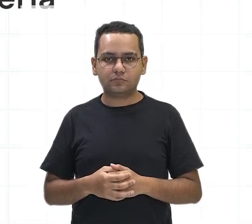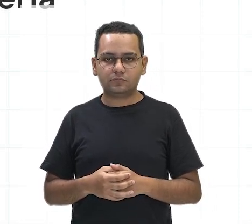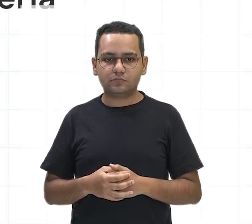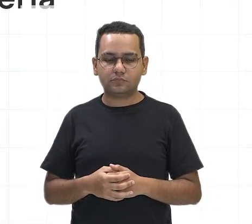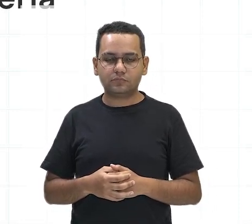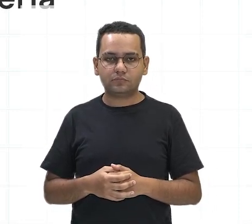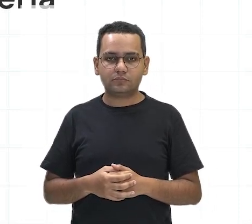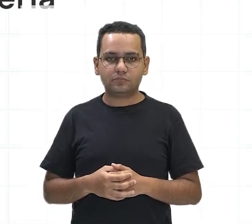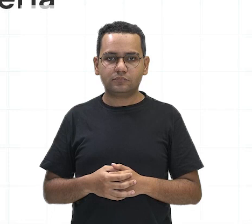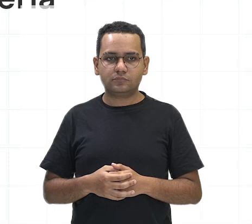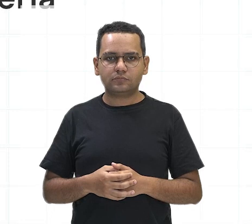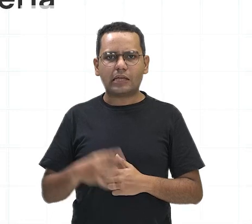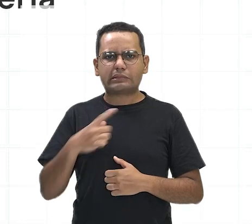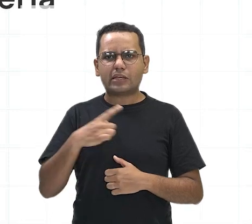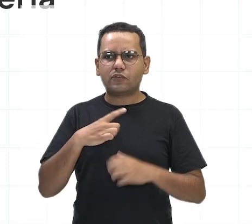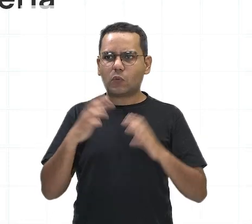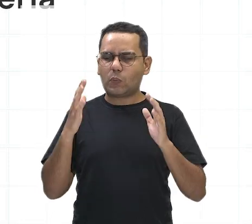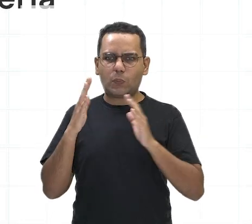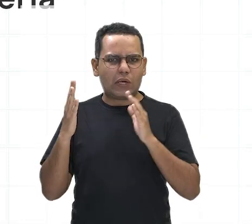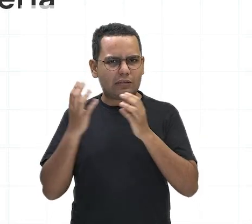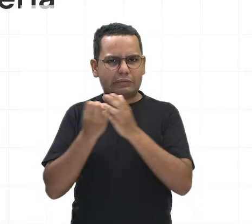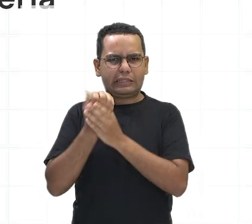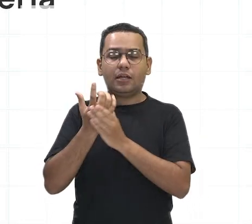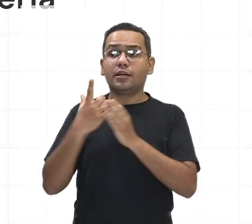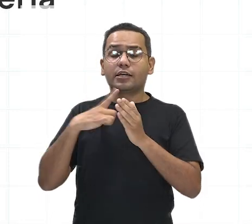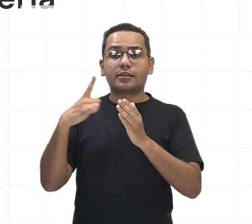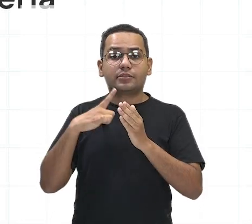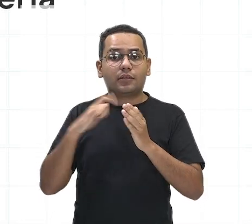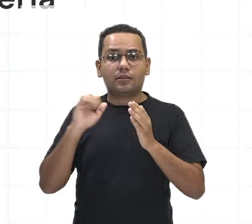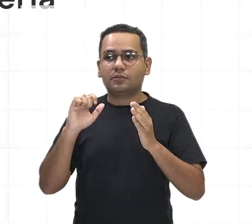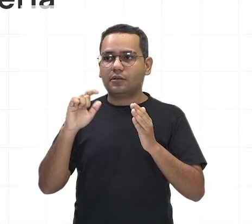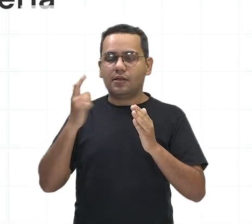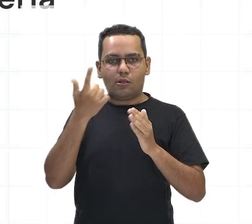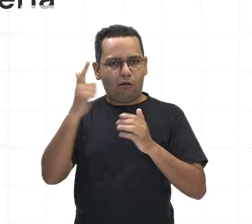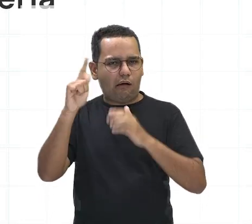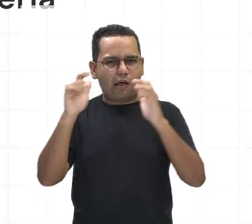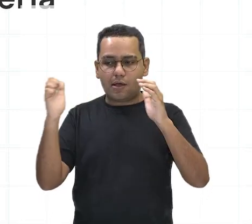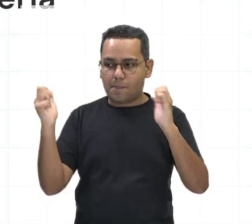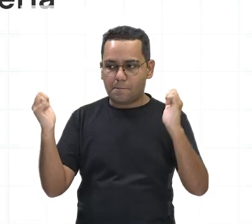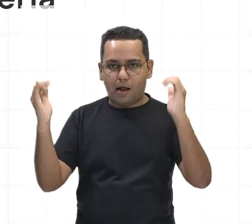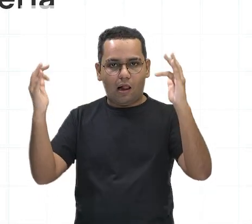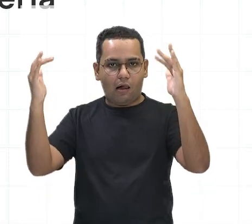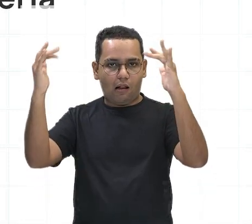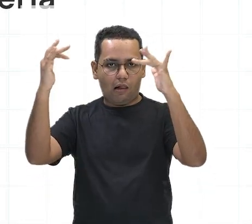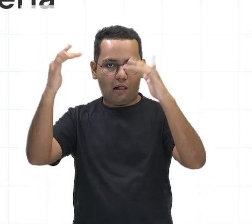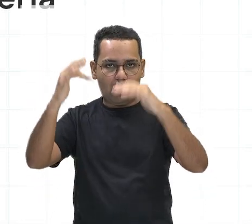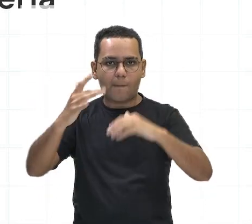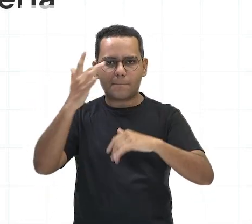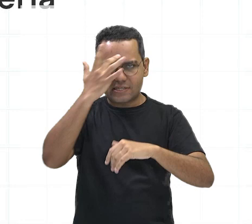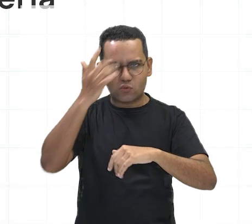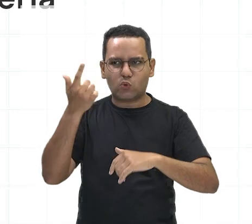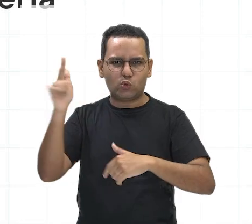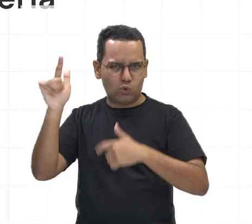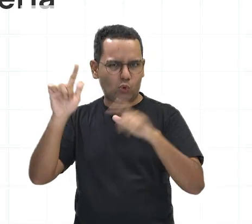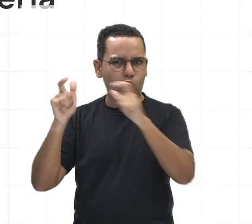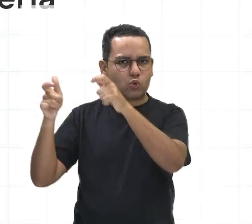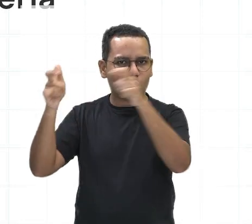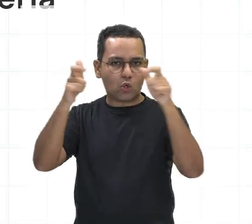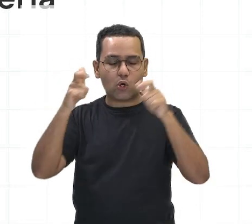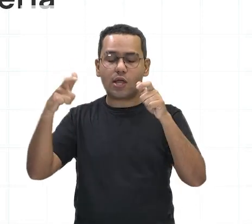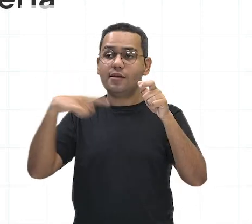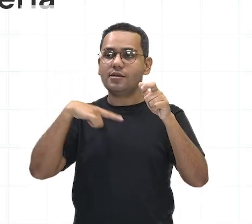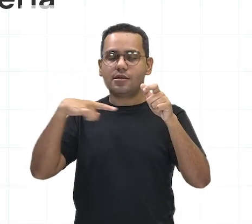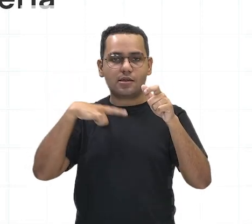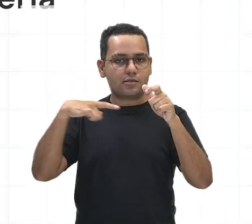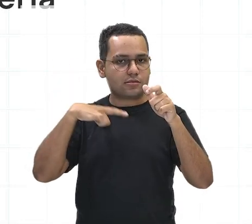esse período aqui, onde tivemos aí diversos imigrantes, né, para algumas regiões, junto com eles puderam trazer ali